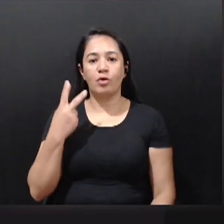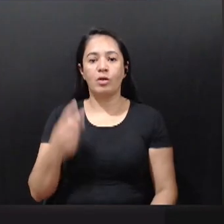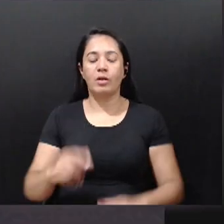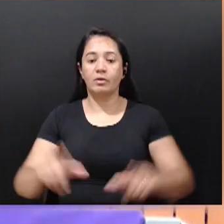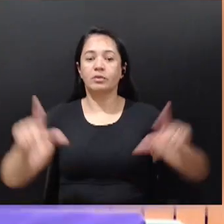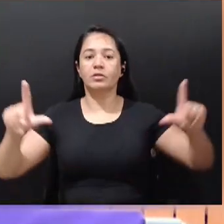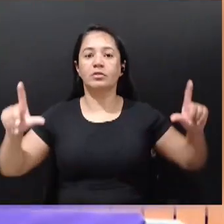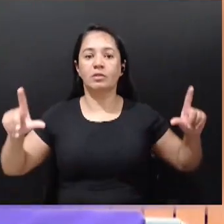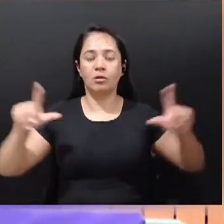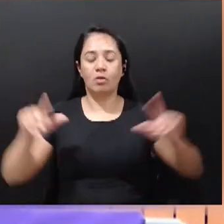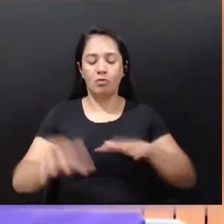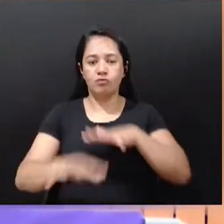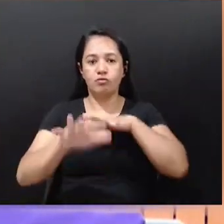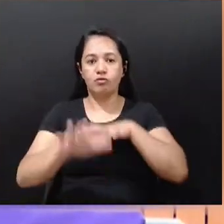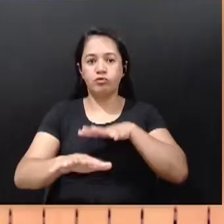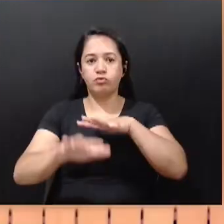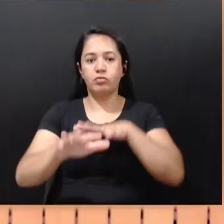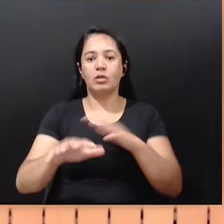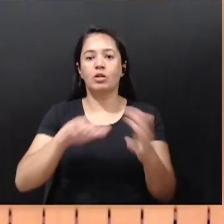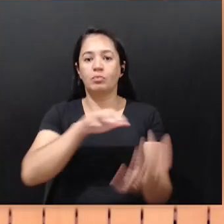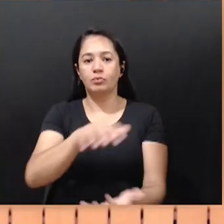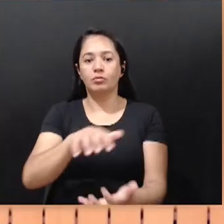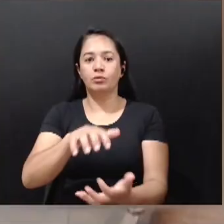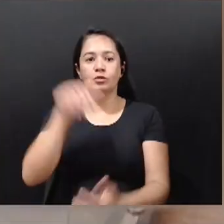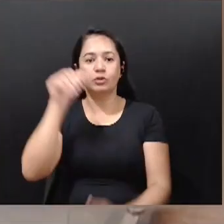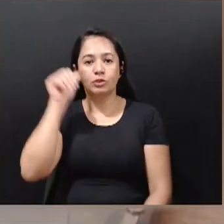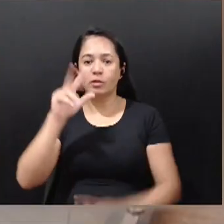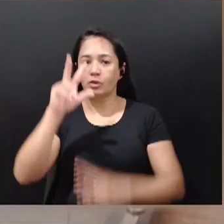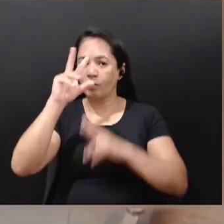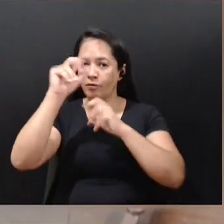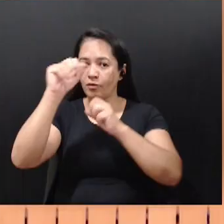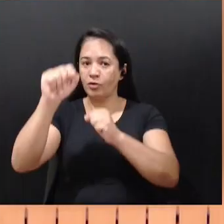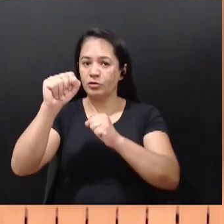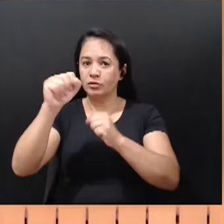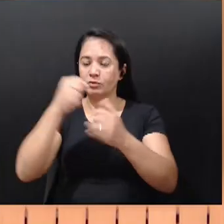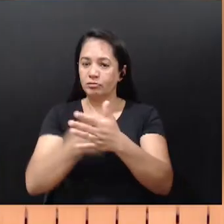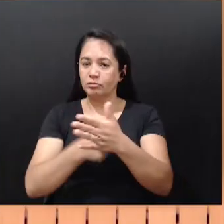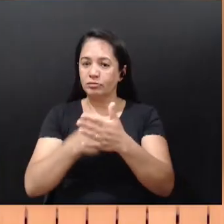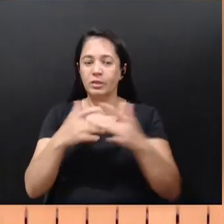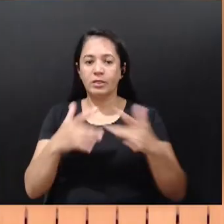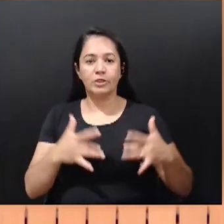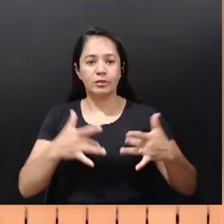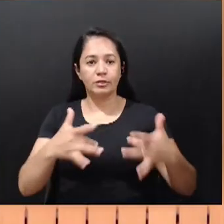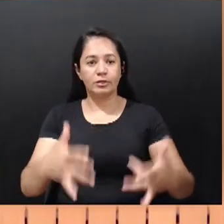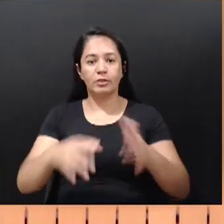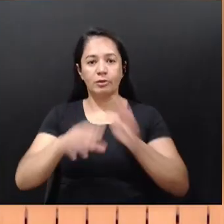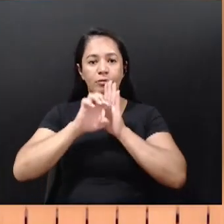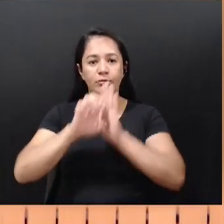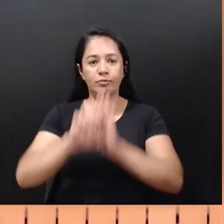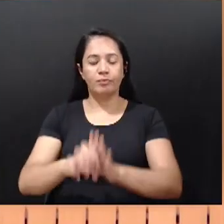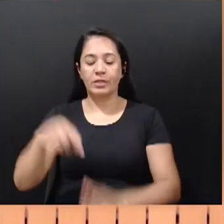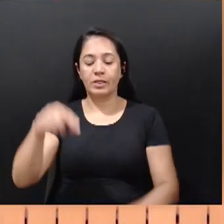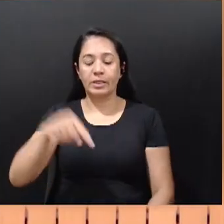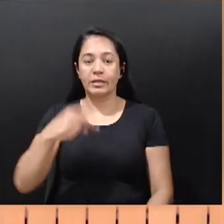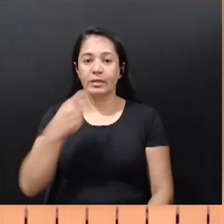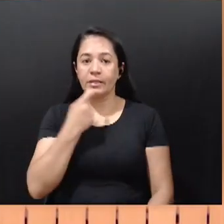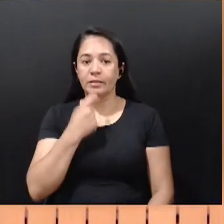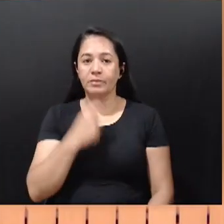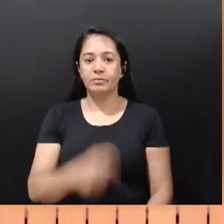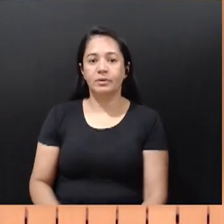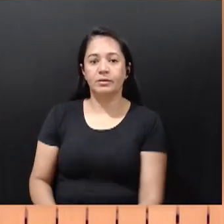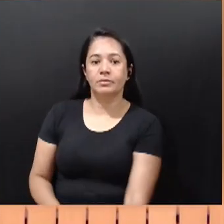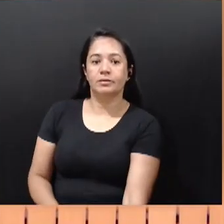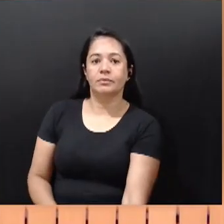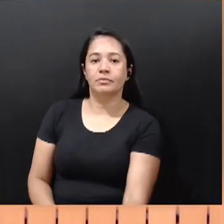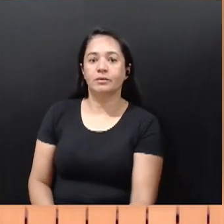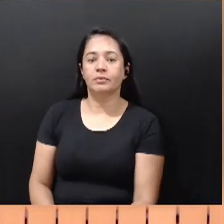como um exemplo de força, persistência e solidariedade. Em Campinas, especialmente, a mobilização da marcha se deu no Dia